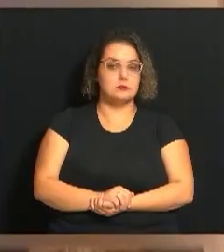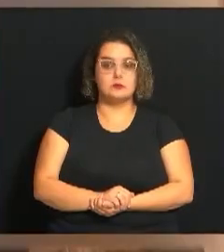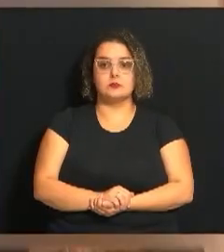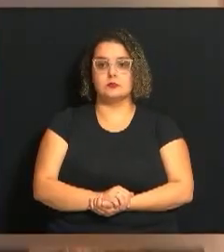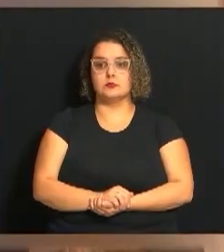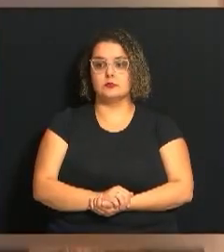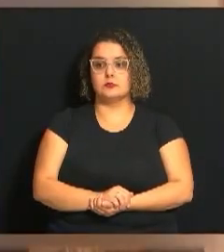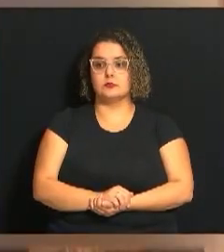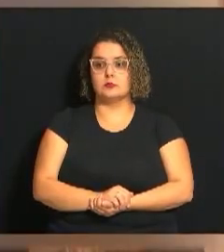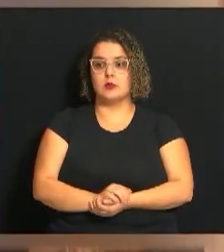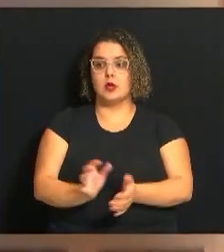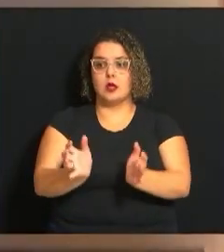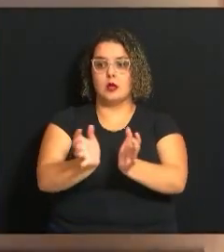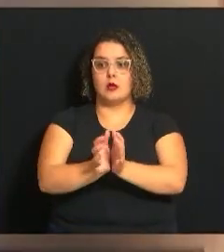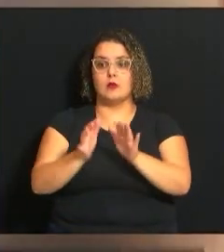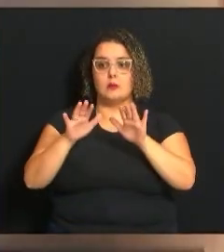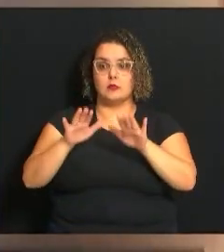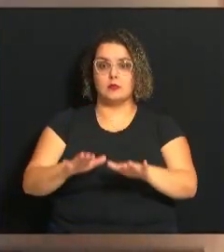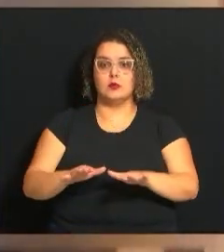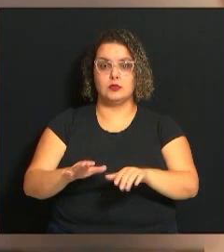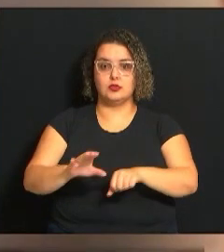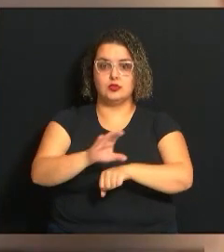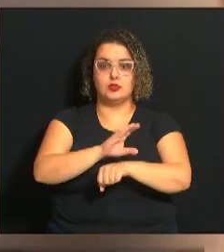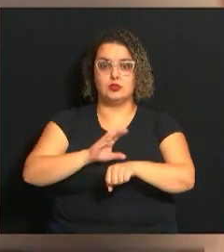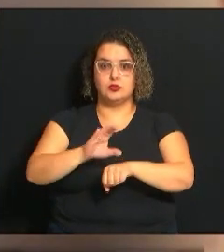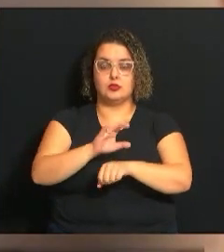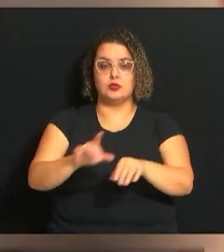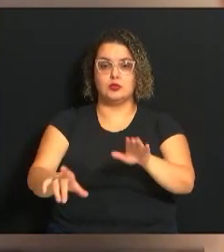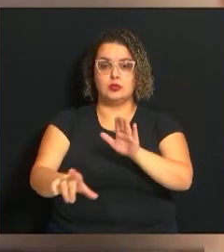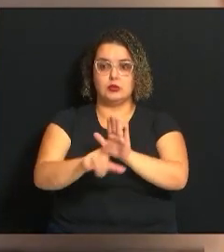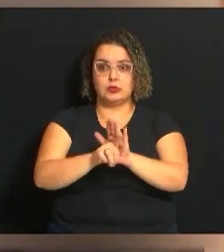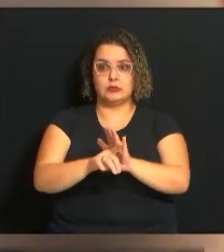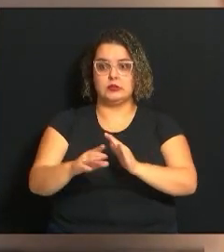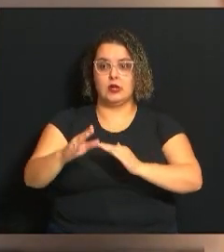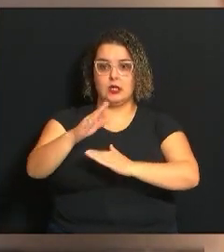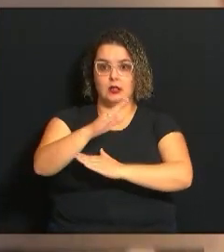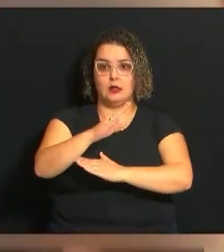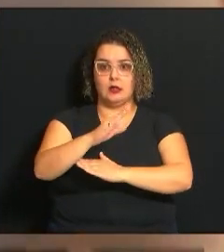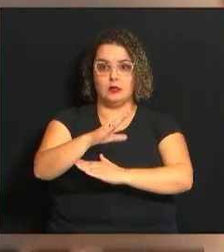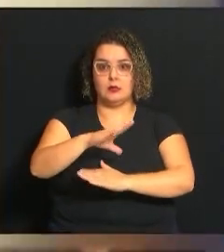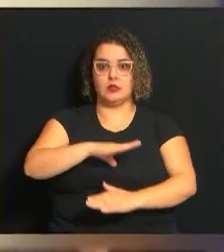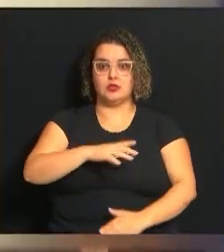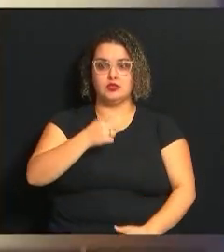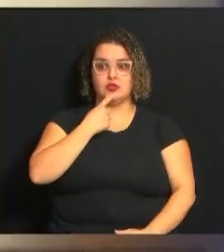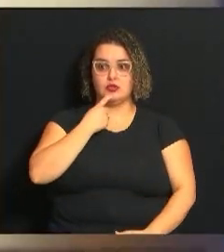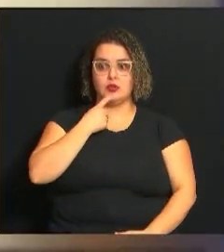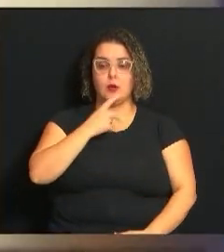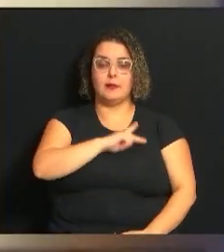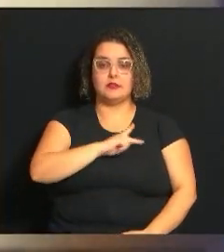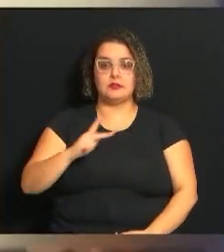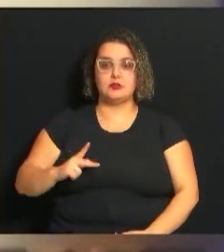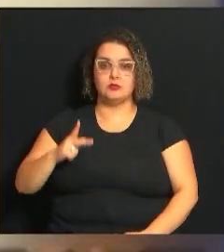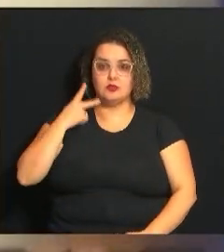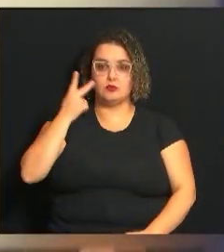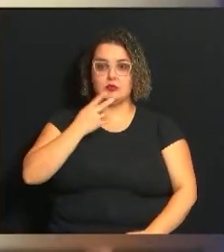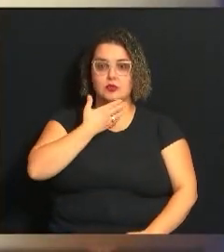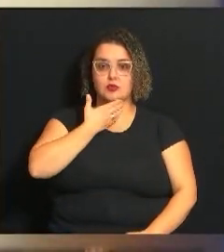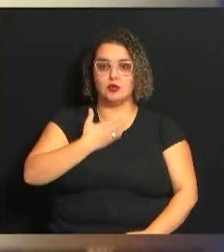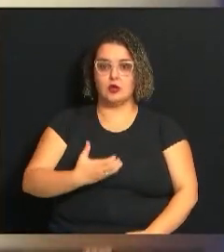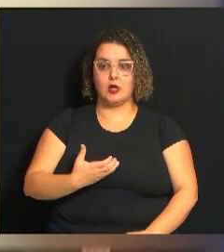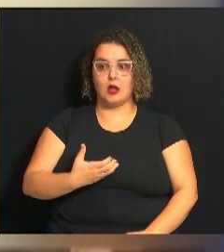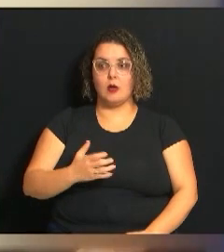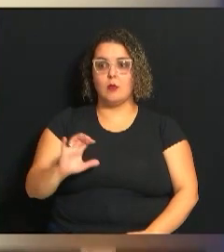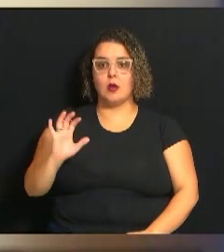A Comissão Permanente de Constituição e Legalidade da Câmara Municipal de Campinas, presidida pelo vereador Carmo Luiz, realizou